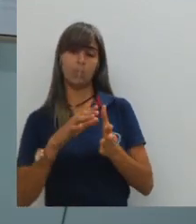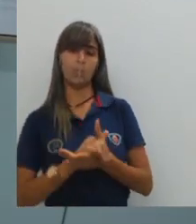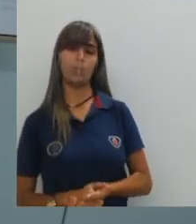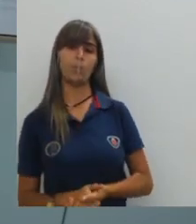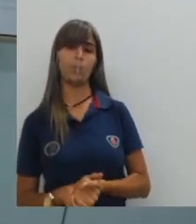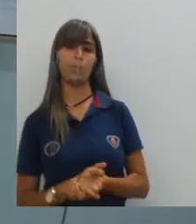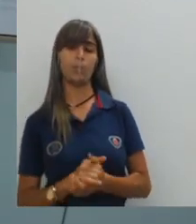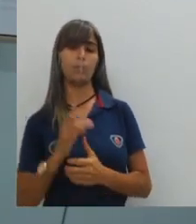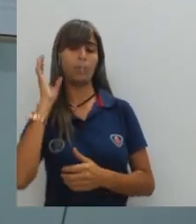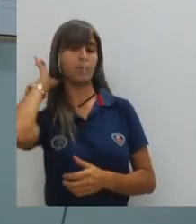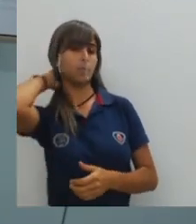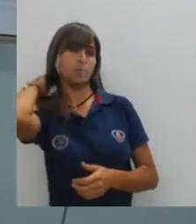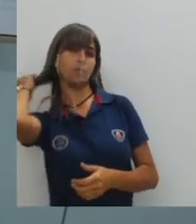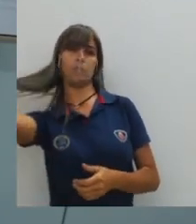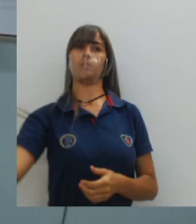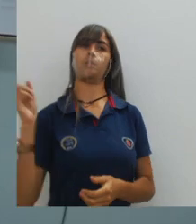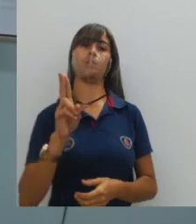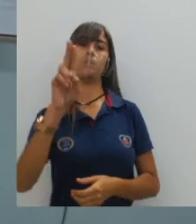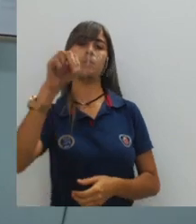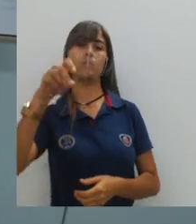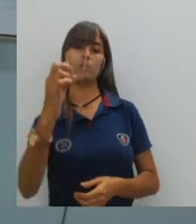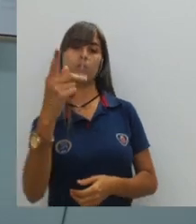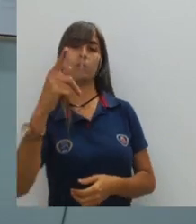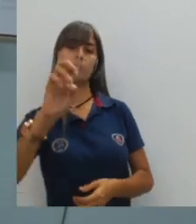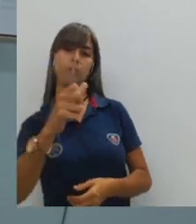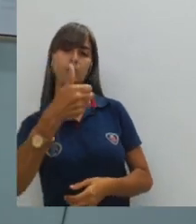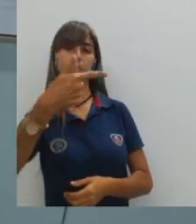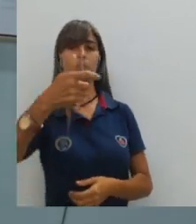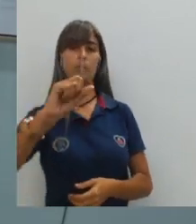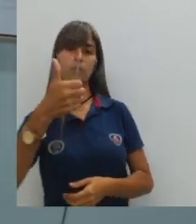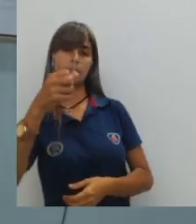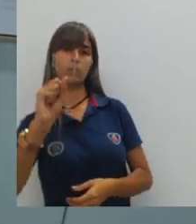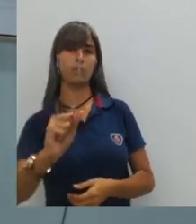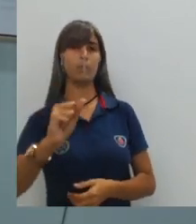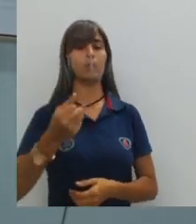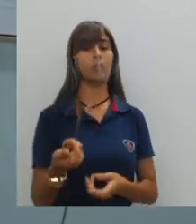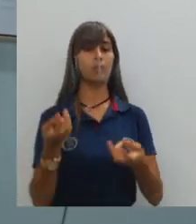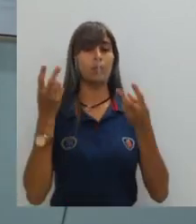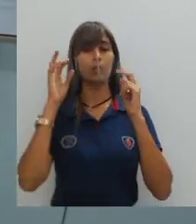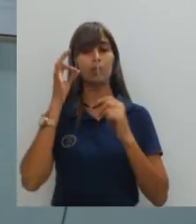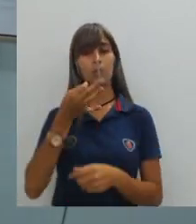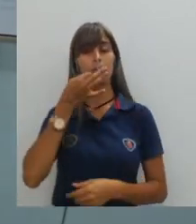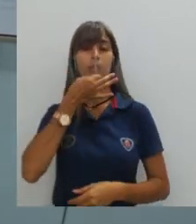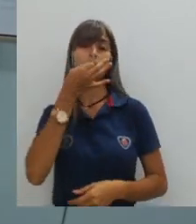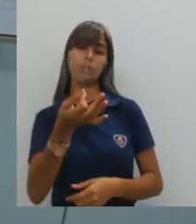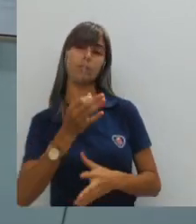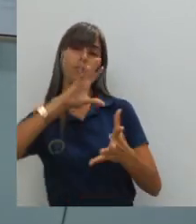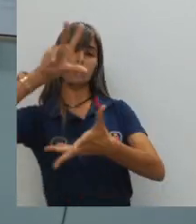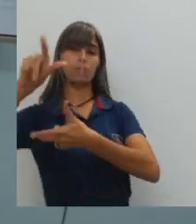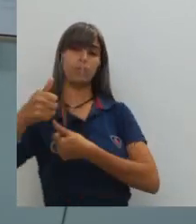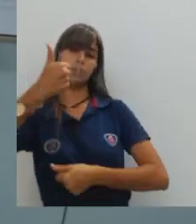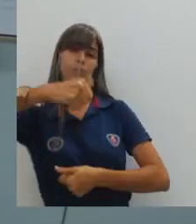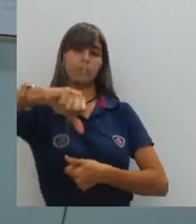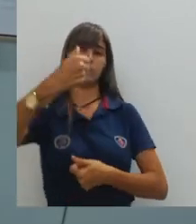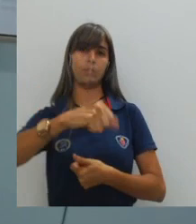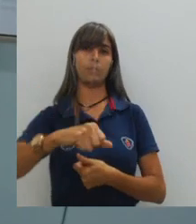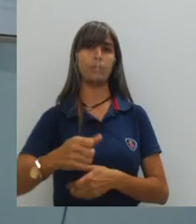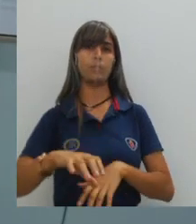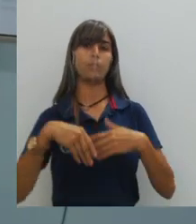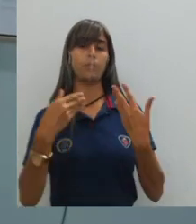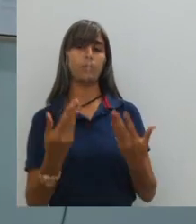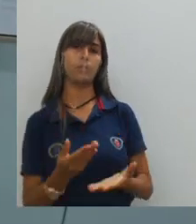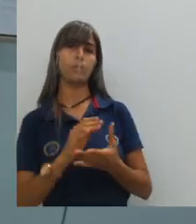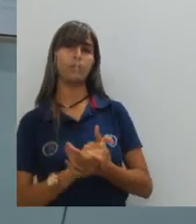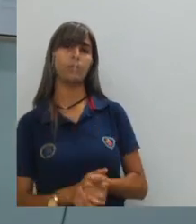é essa da Unespad 2016. Ter uma visão de mundo, avaliar determinado assunto sobre certa